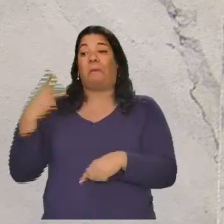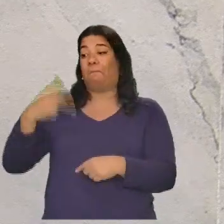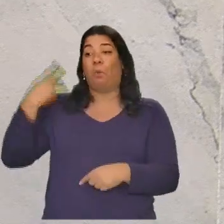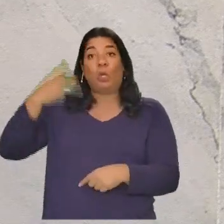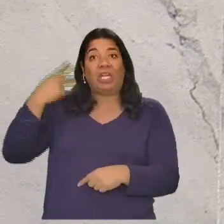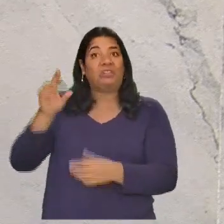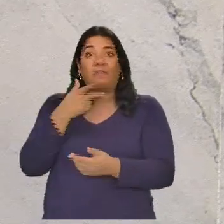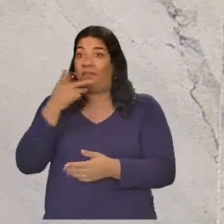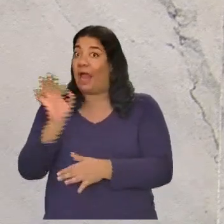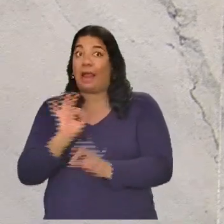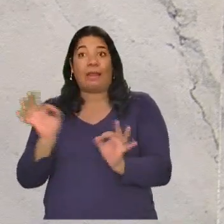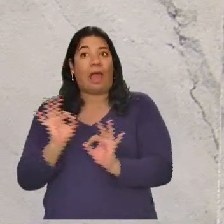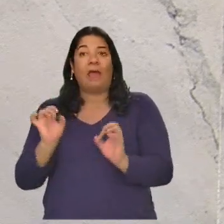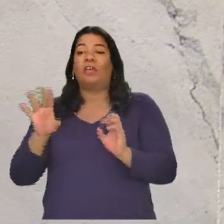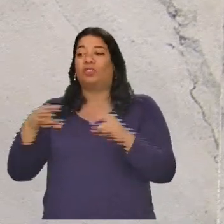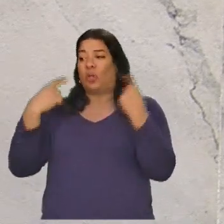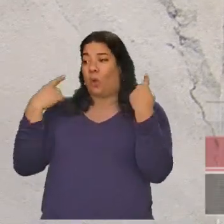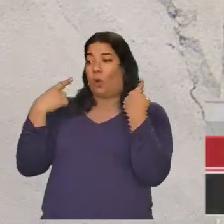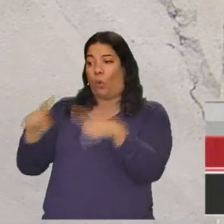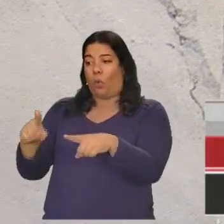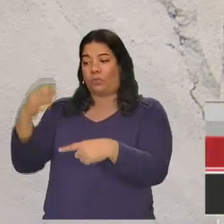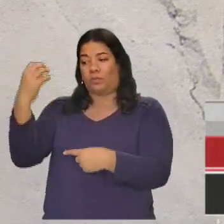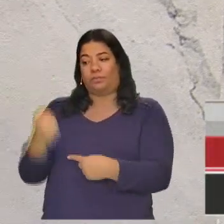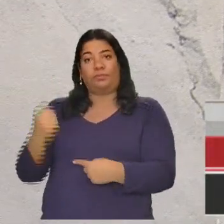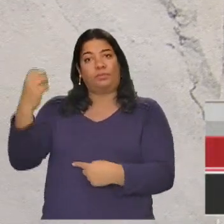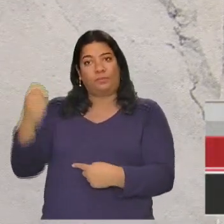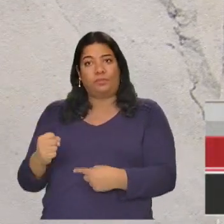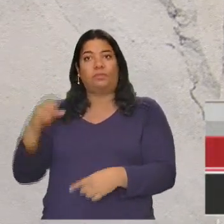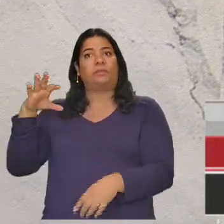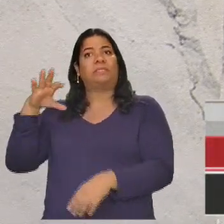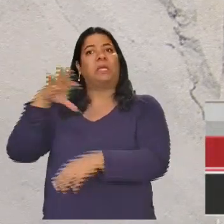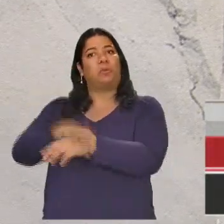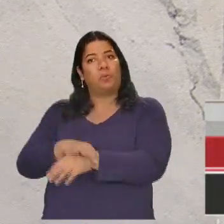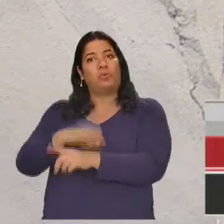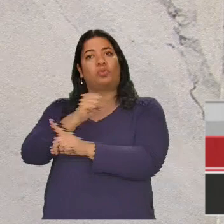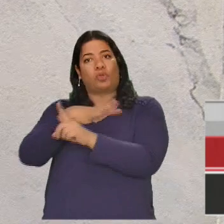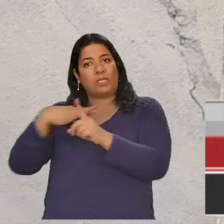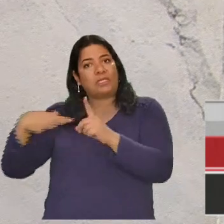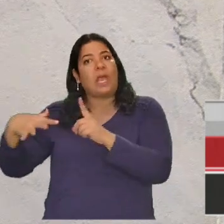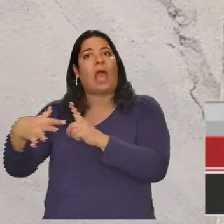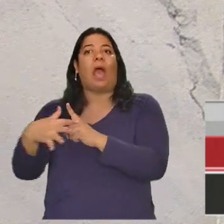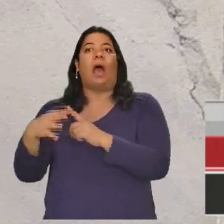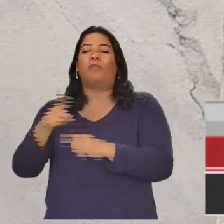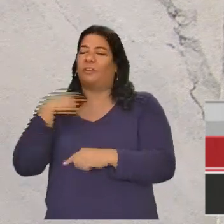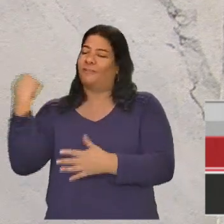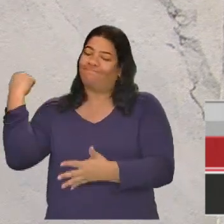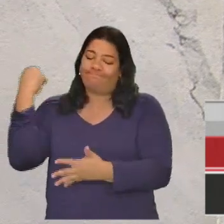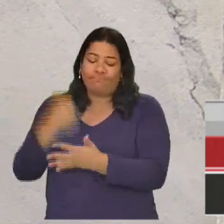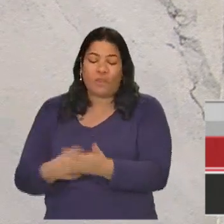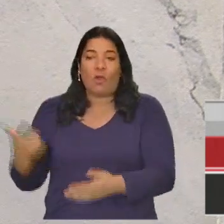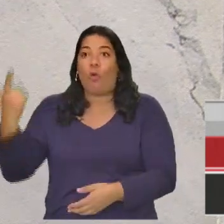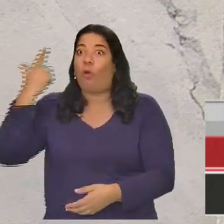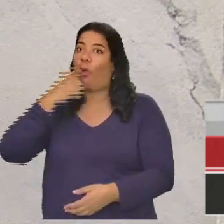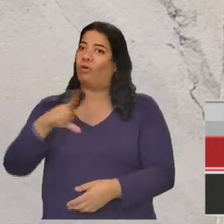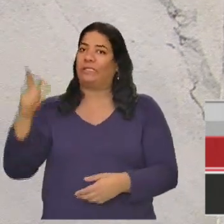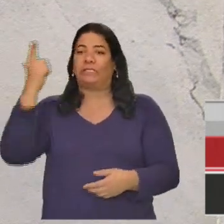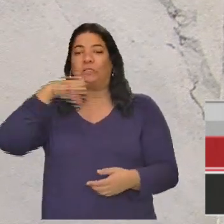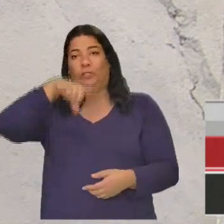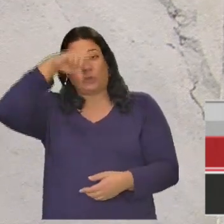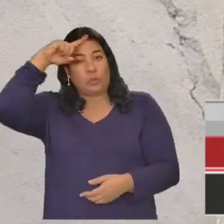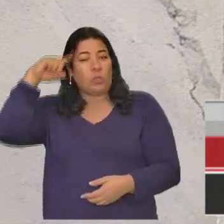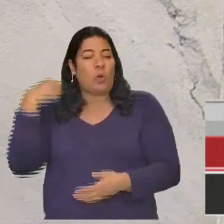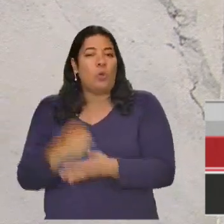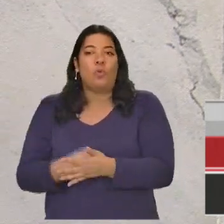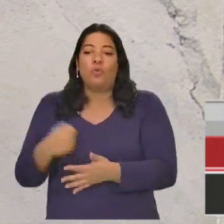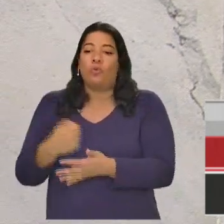querem só tá cá a previdência e seguridade social que nós conquistamos com muito suor com muita